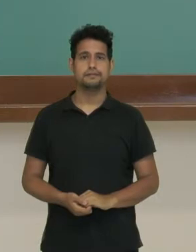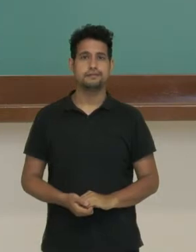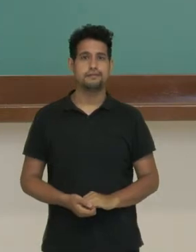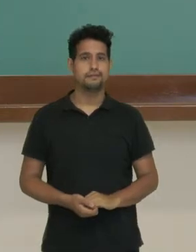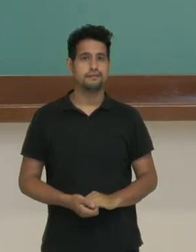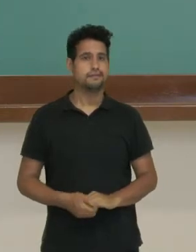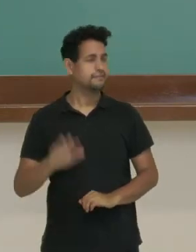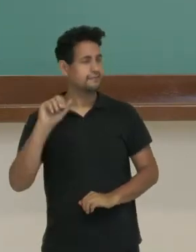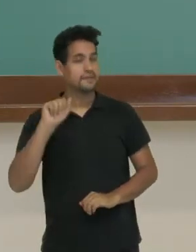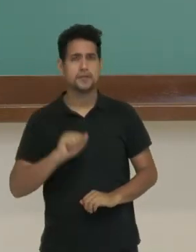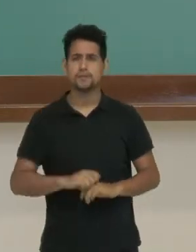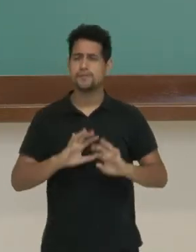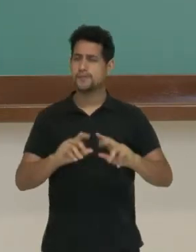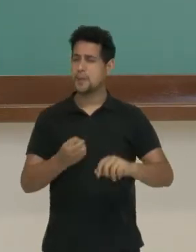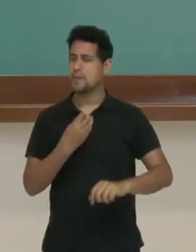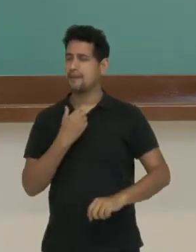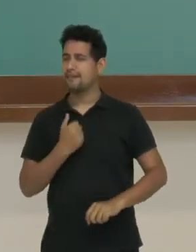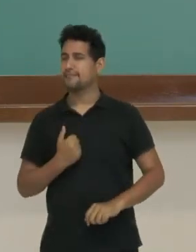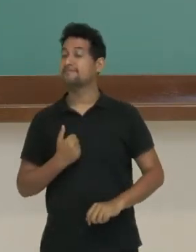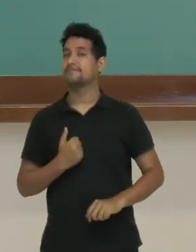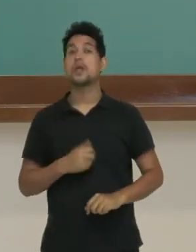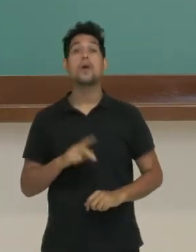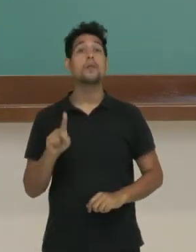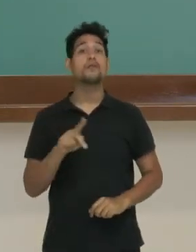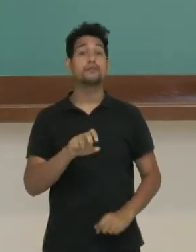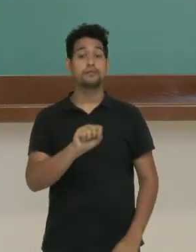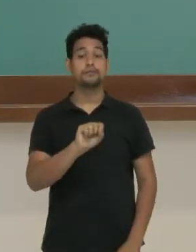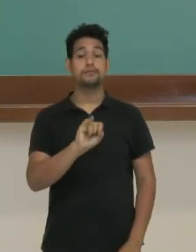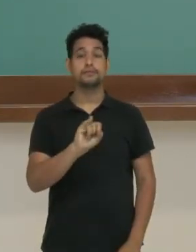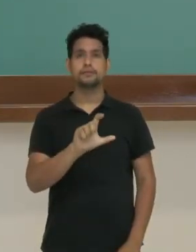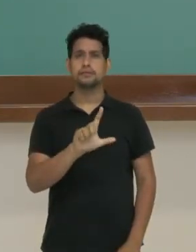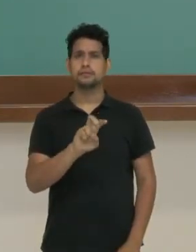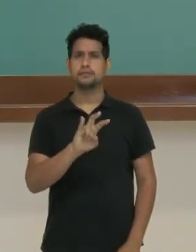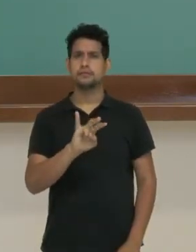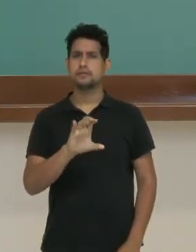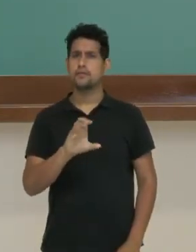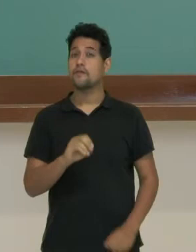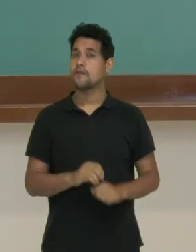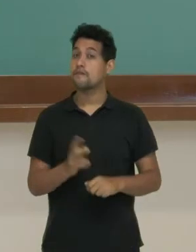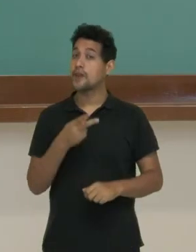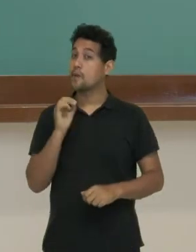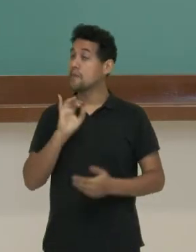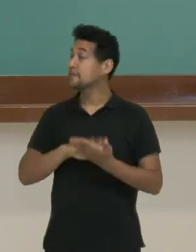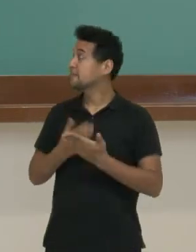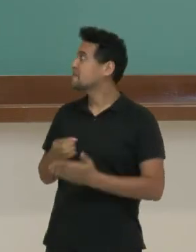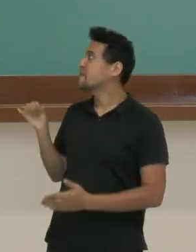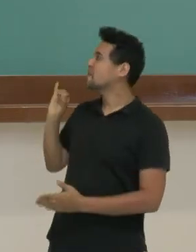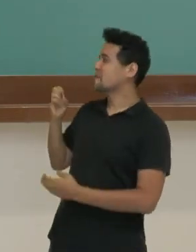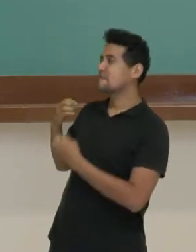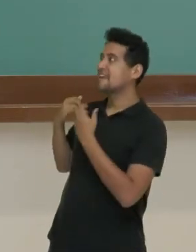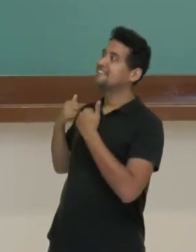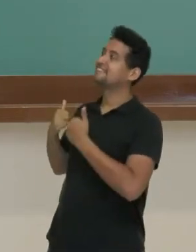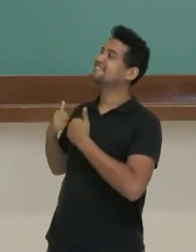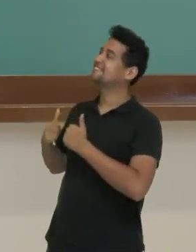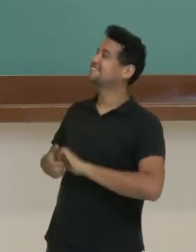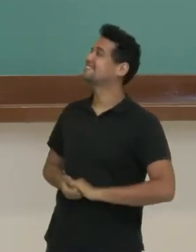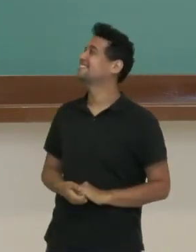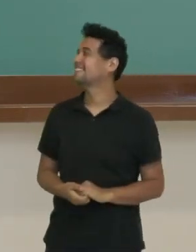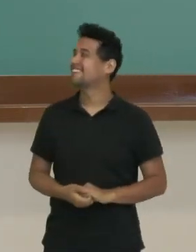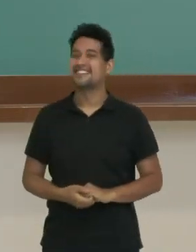Hi everyone, espero que todos vocês estejam bem. Eu sou o professor Silvio e vou começar cumprimentando o nosso colega intérprete. Hi Kelvin!